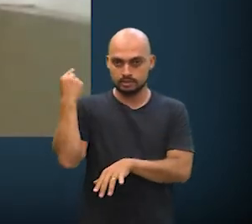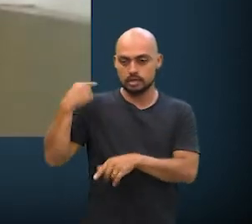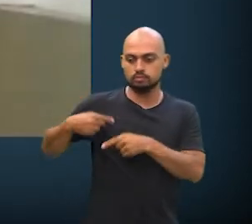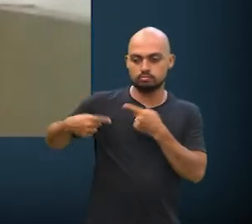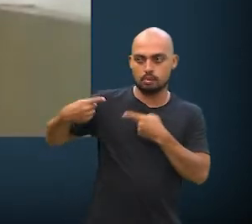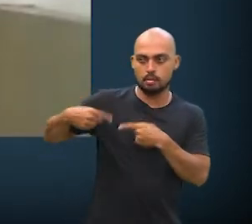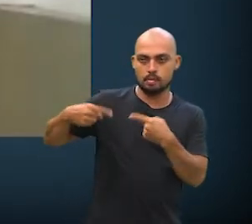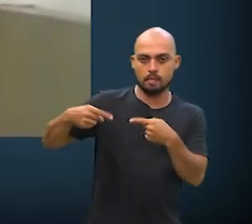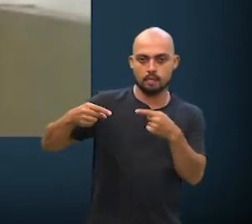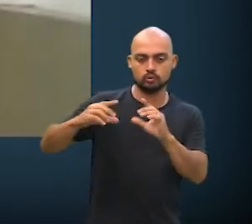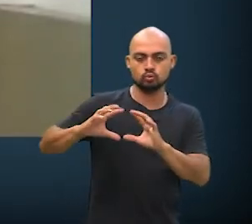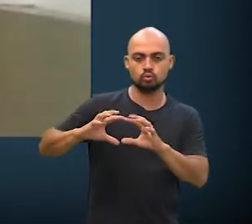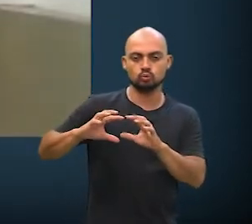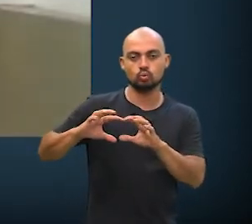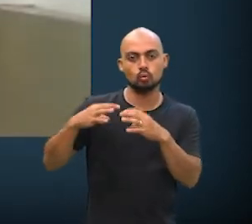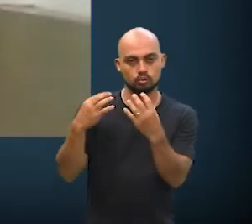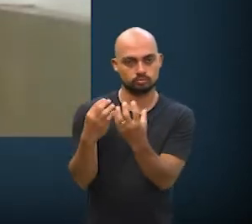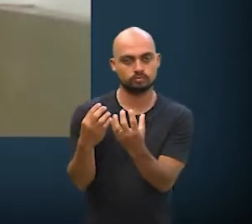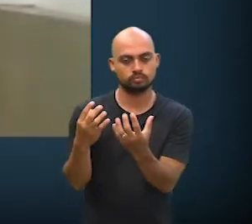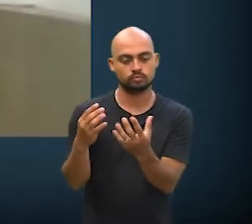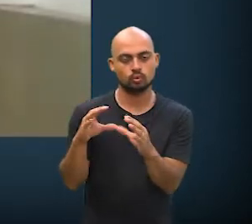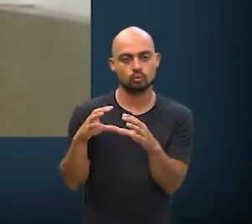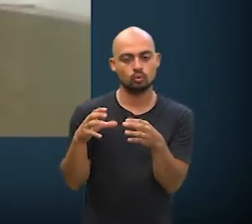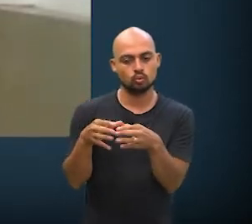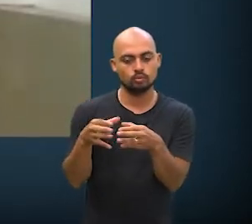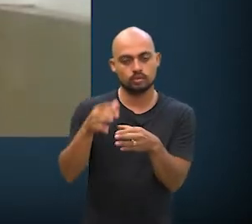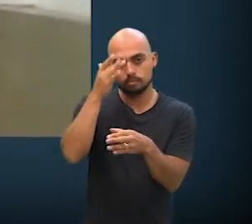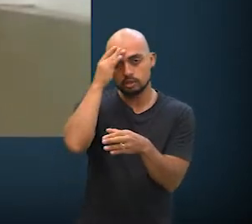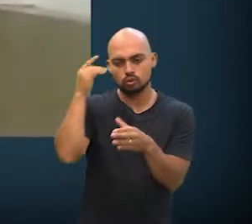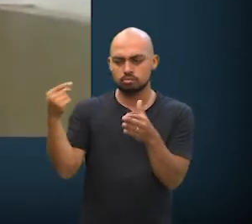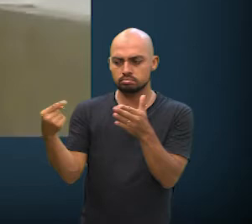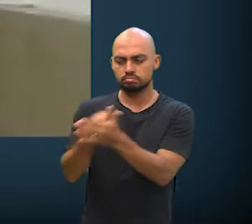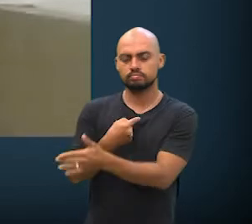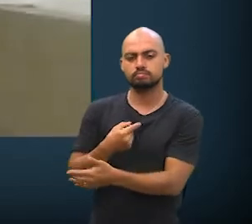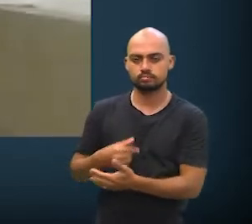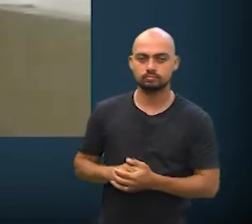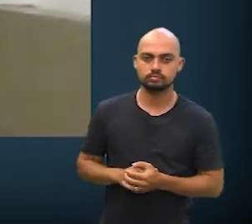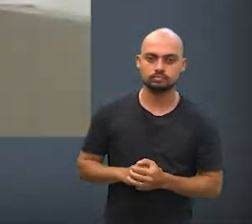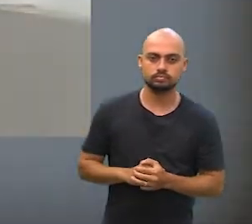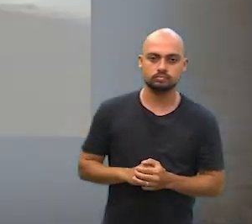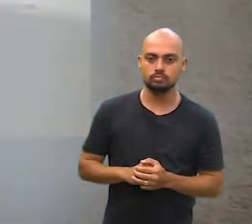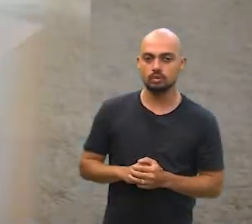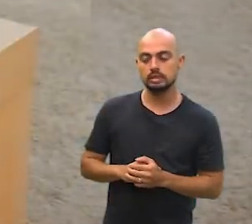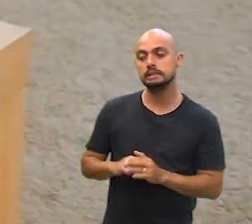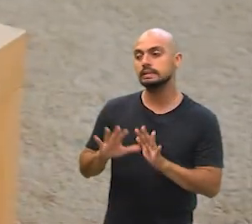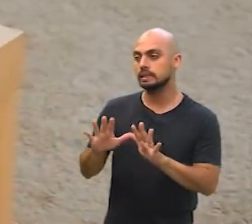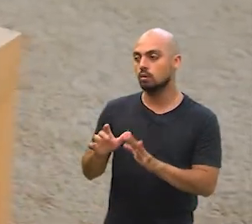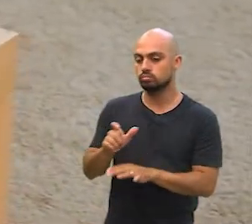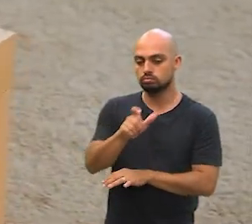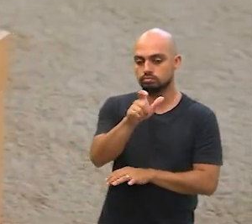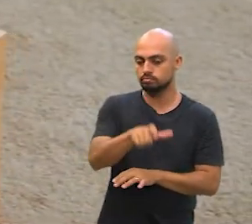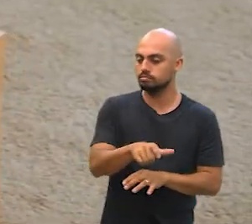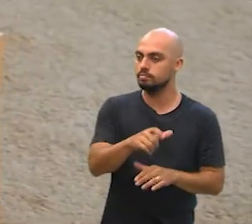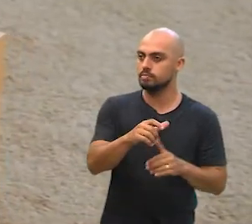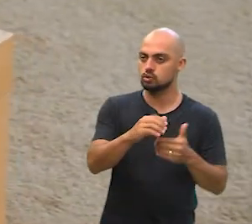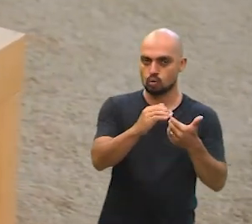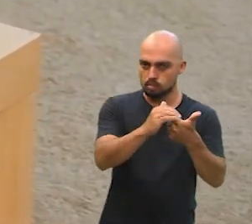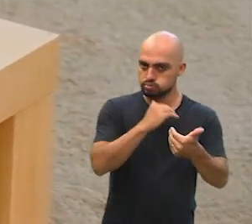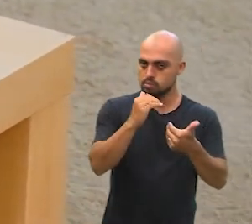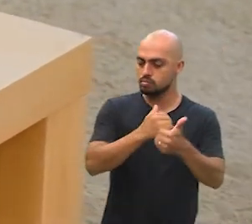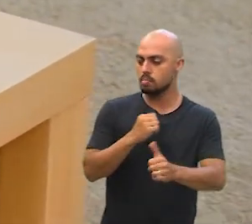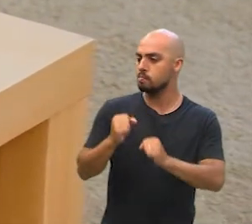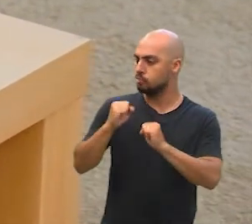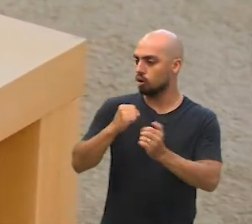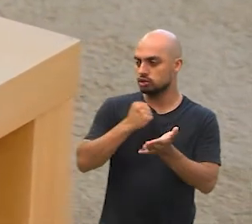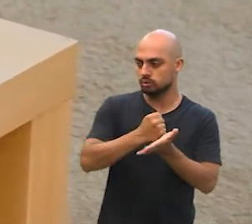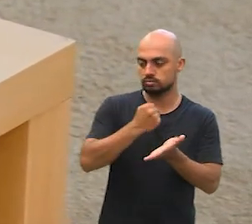aqui num grupo grande de empreendedores, e alguém fez uma pergunta, eu disse, olha, a gente pode contratar uma consultoria, né? Então, se